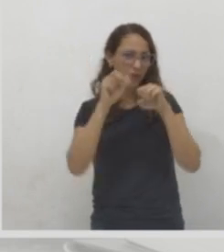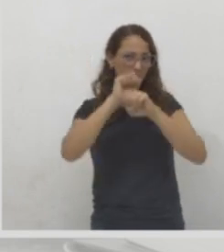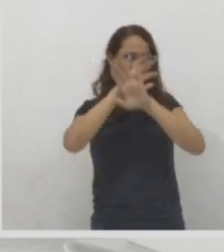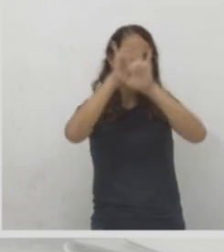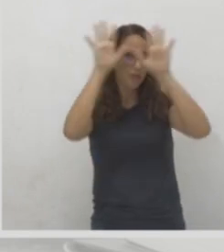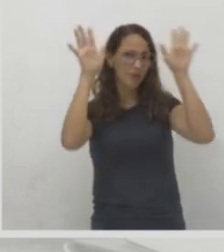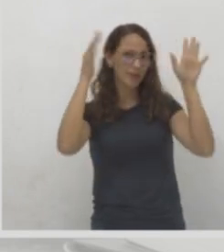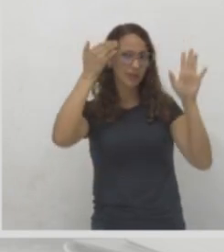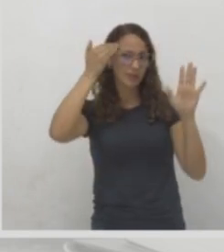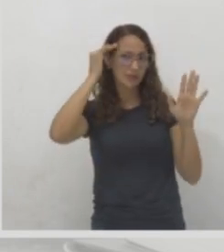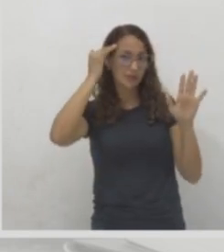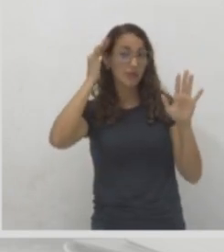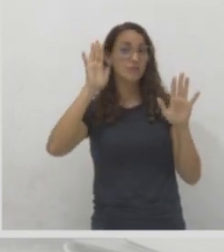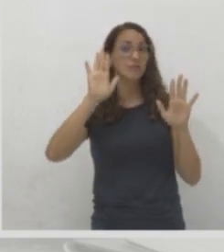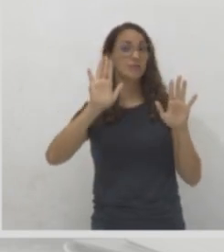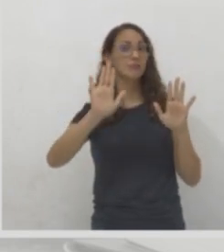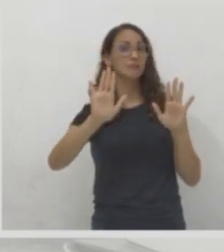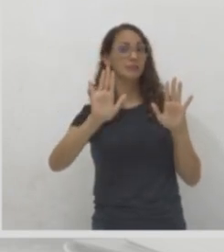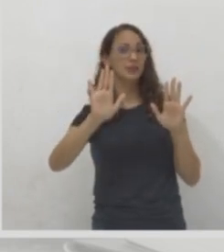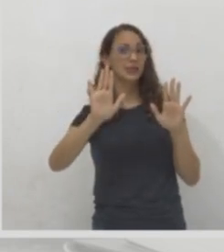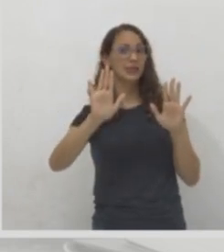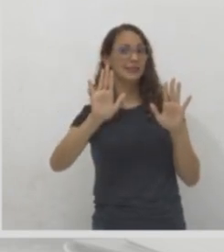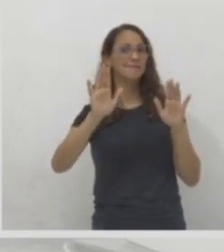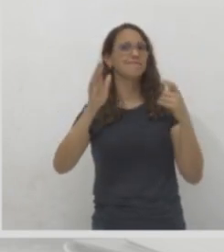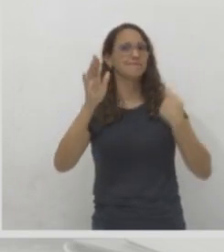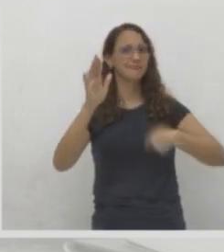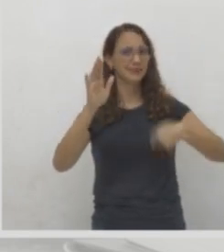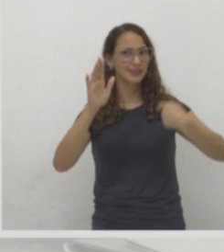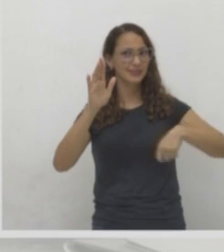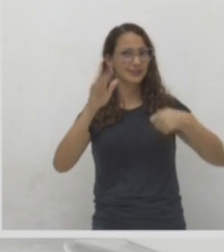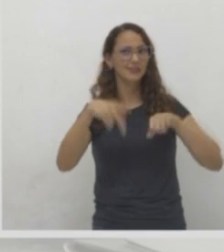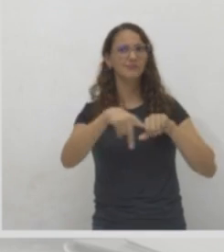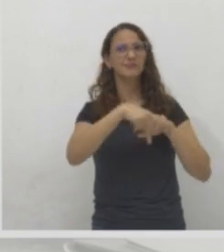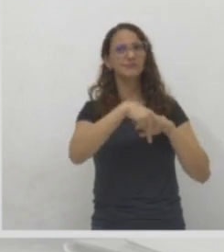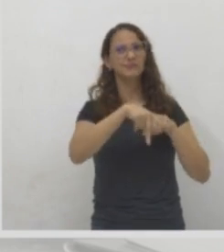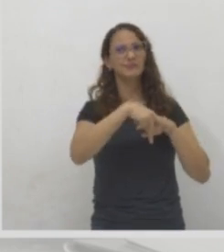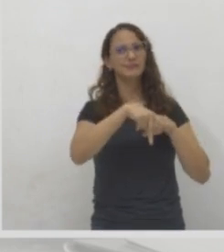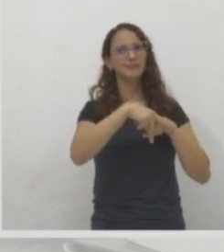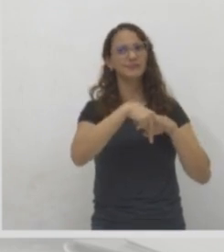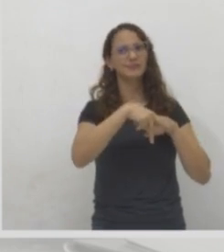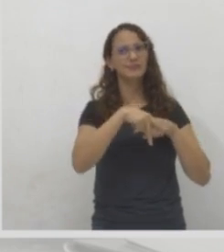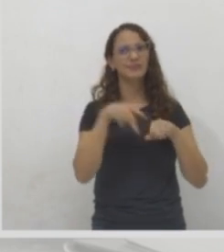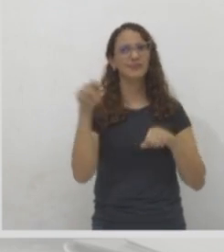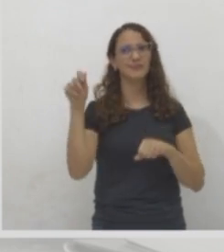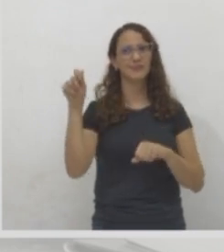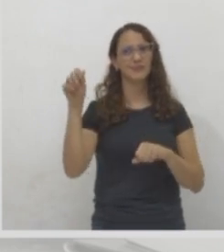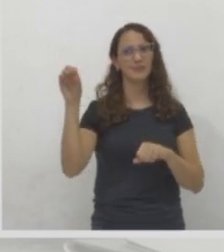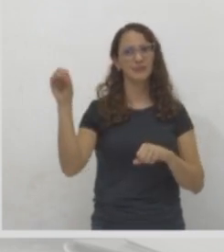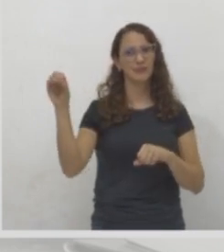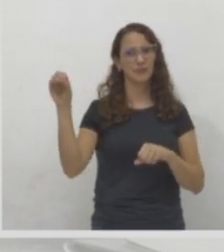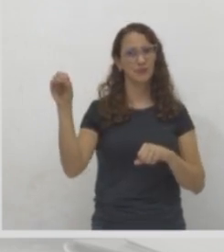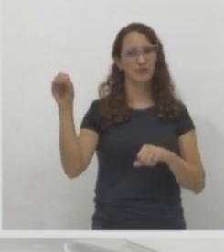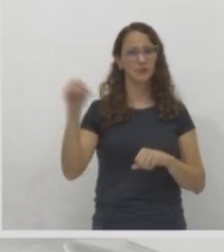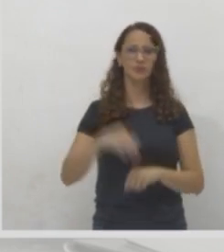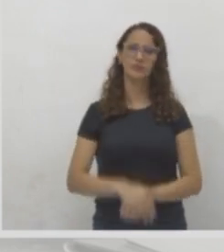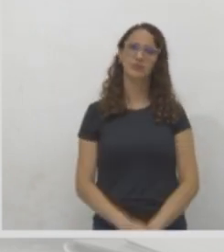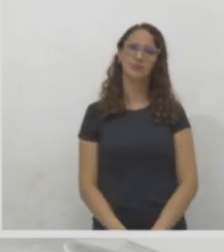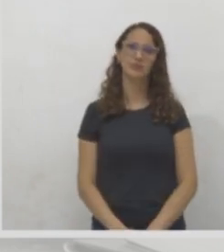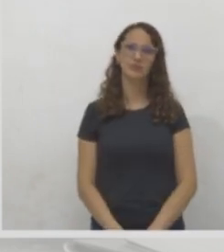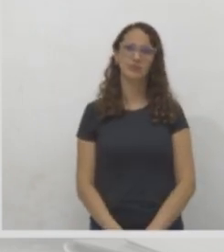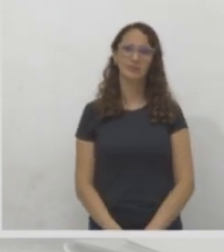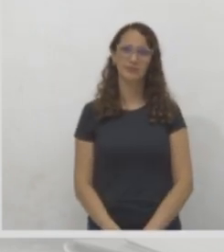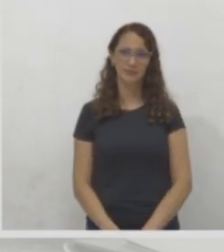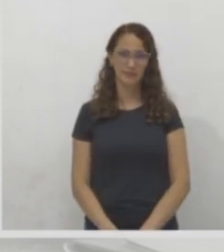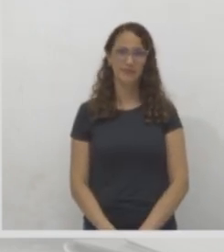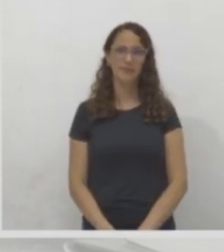verbo, mas por meio de uma preposição. Há ali um obstáculo no meio do caminho, a preposição. Então, vai se